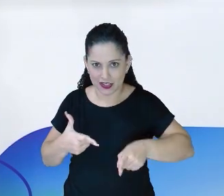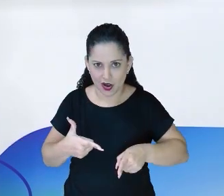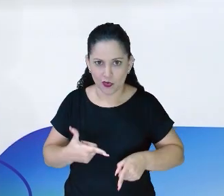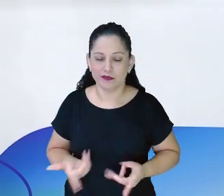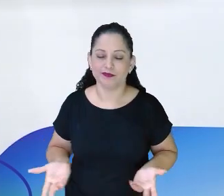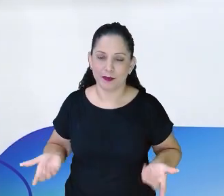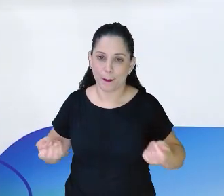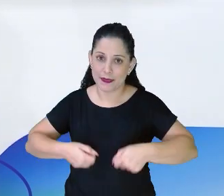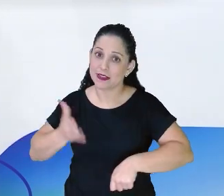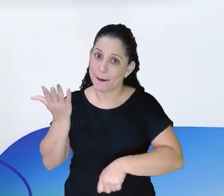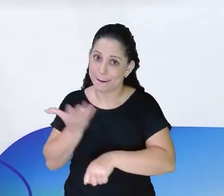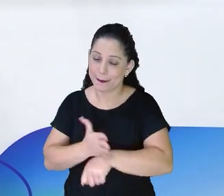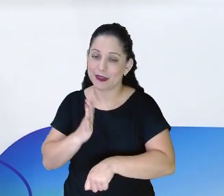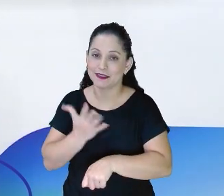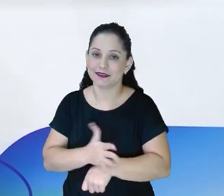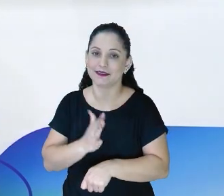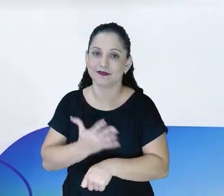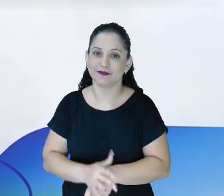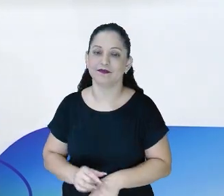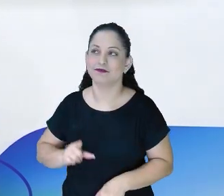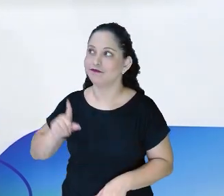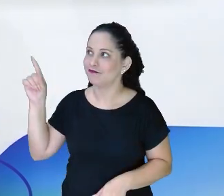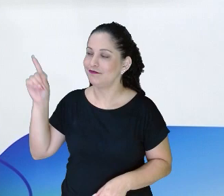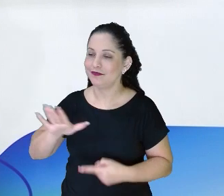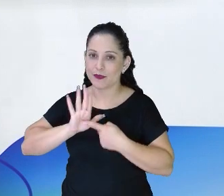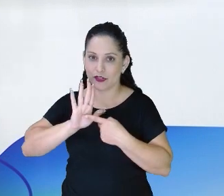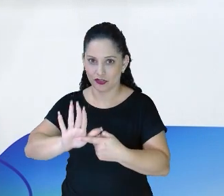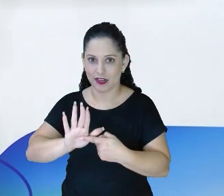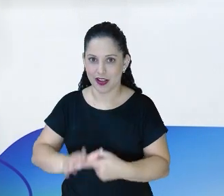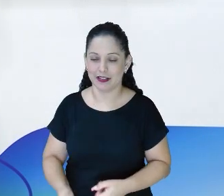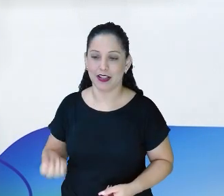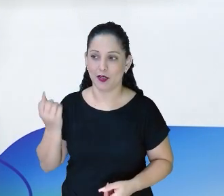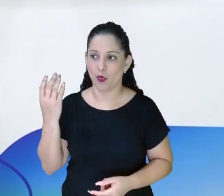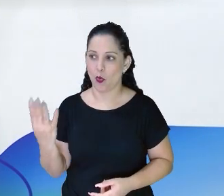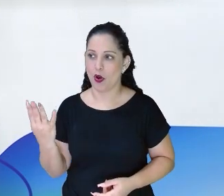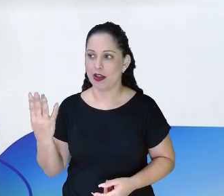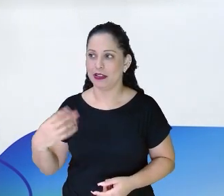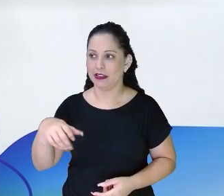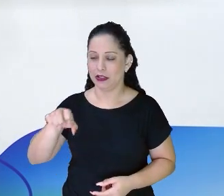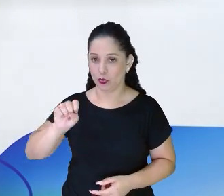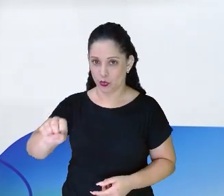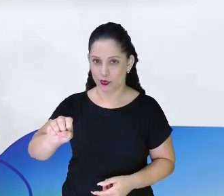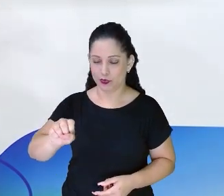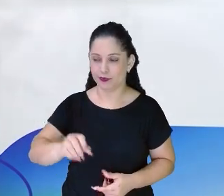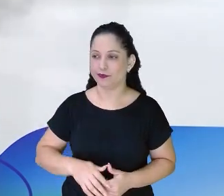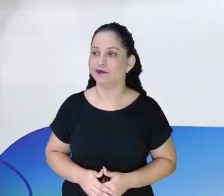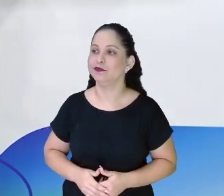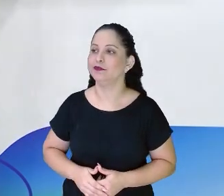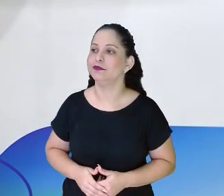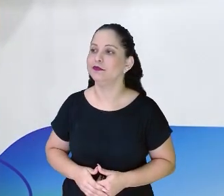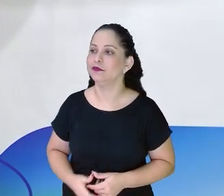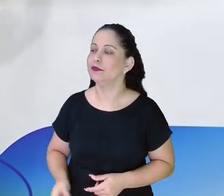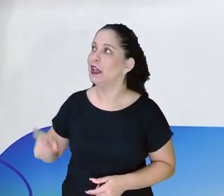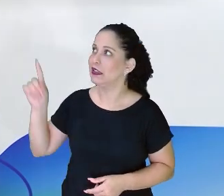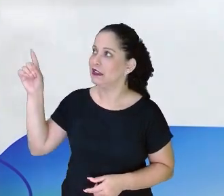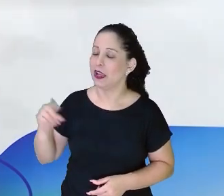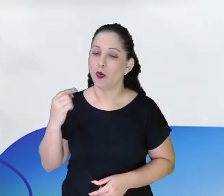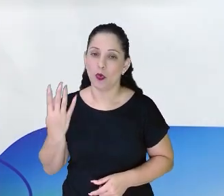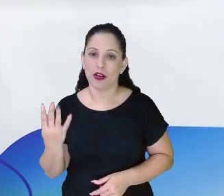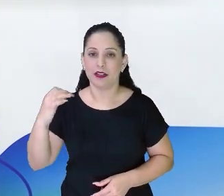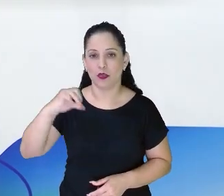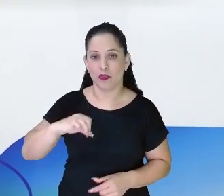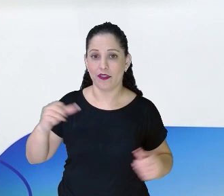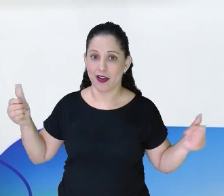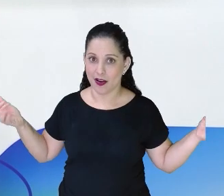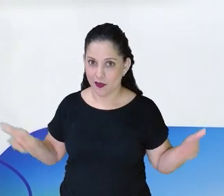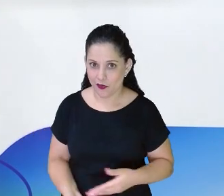forma prática. Farei aqui esse 48, que ali, no caso, nesse primeiro momento, é 49. Eu trouxe